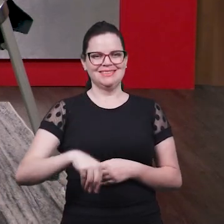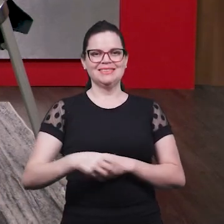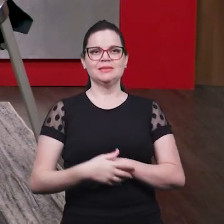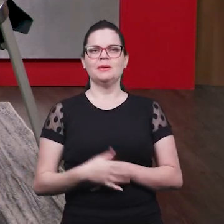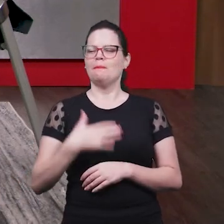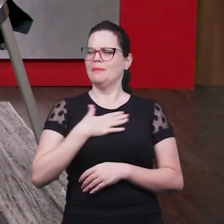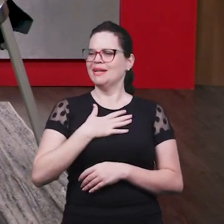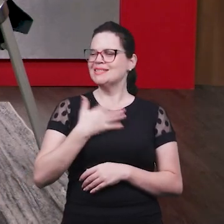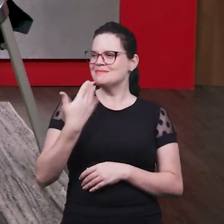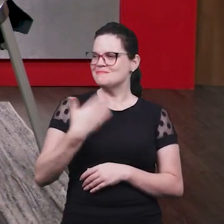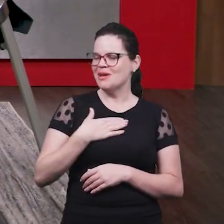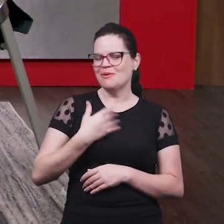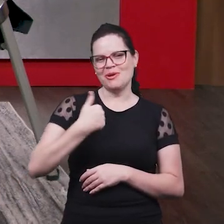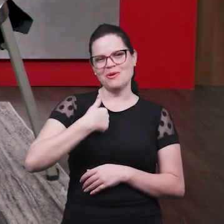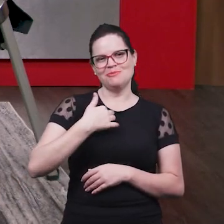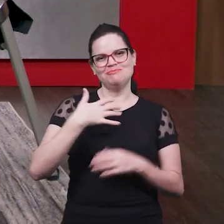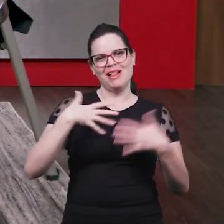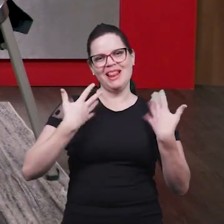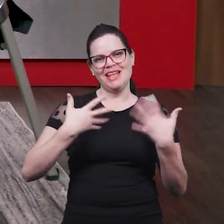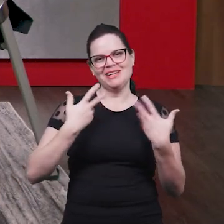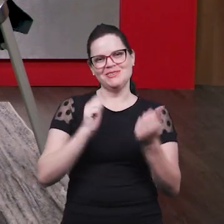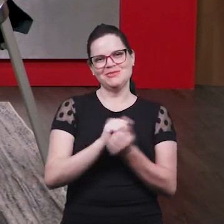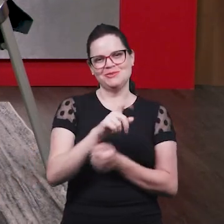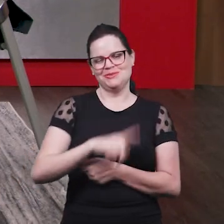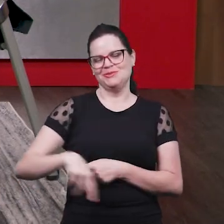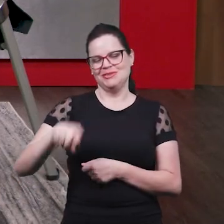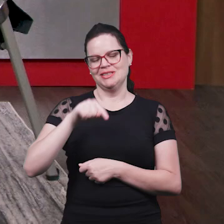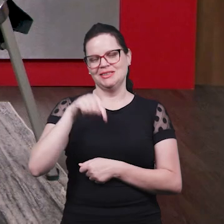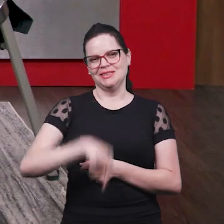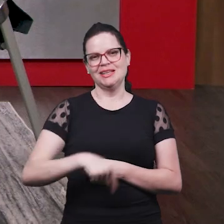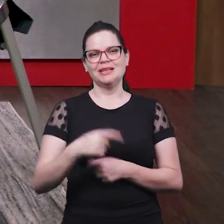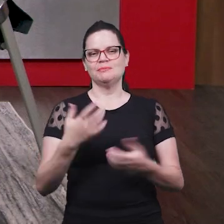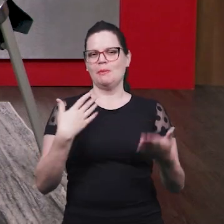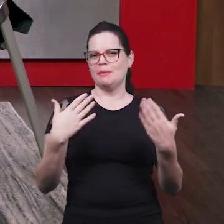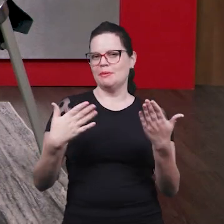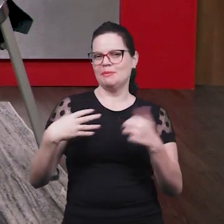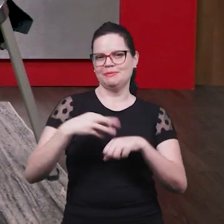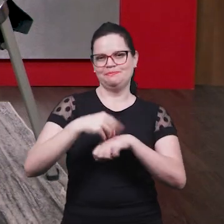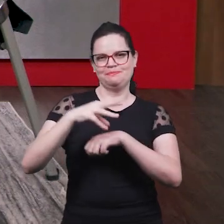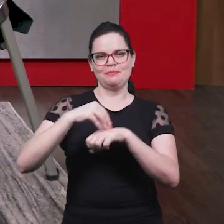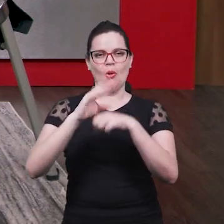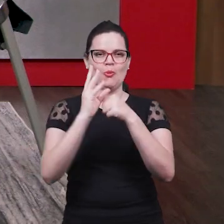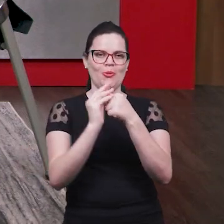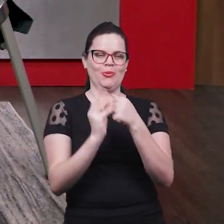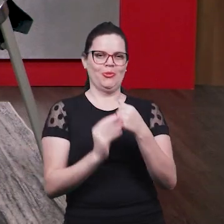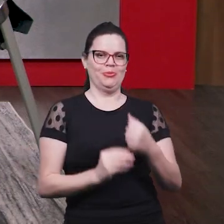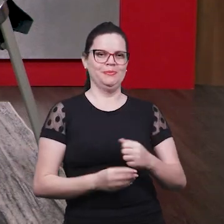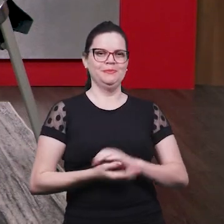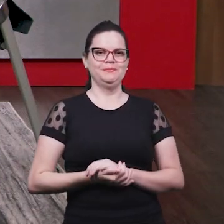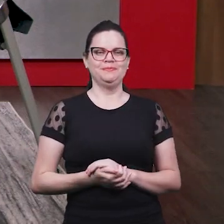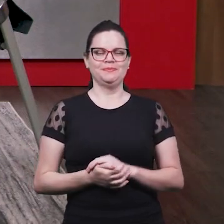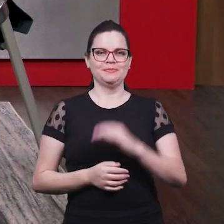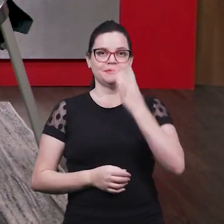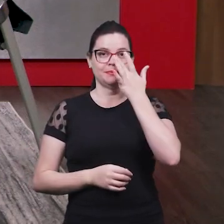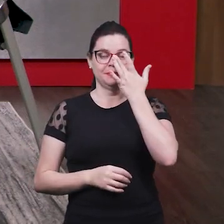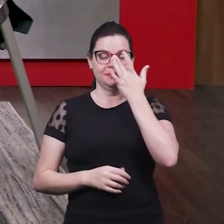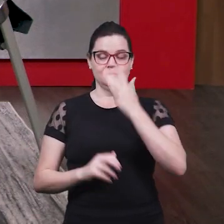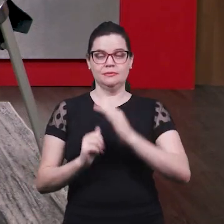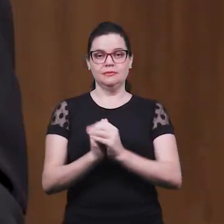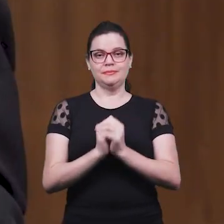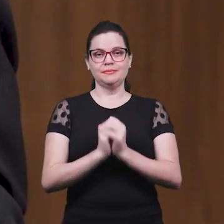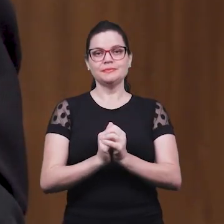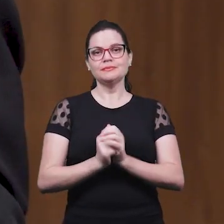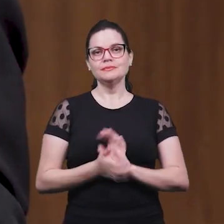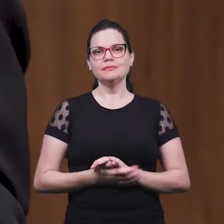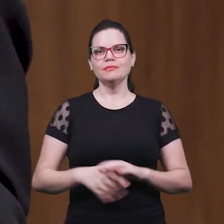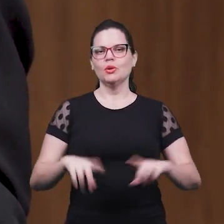meu, pastor. Uma alegria muito grande estar aqui convosco, né? Compartilhando o conhecimento, que é o mais importante. Amém. E o